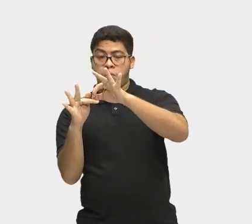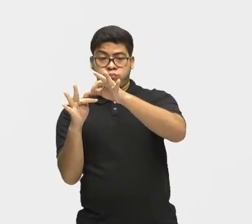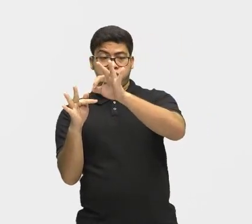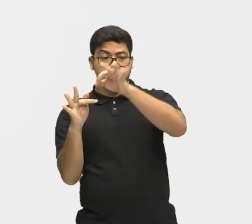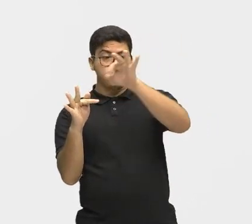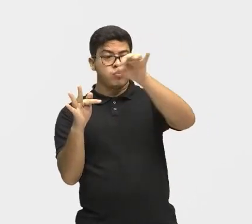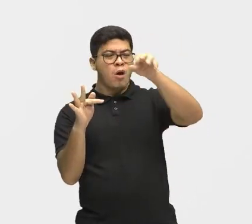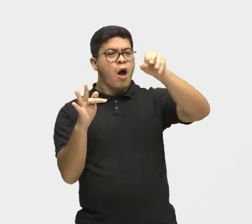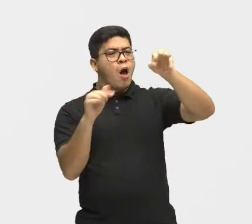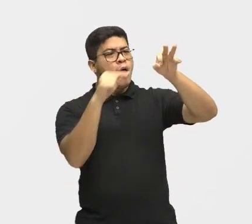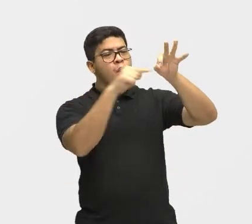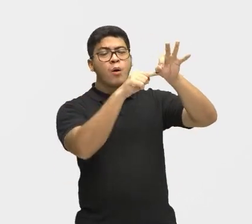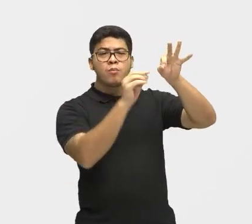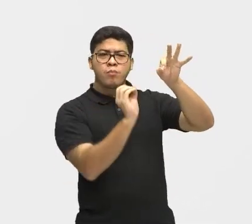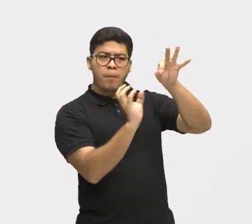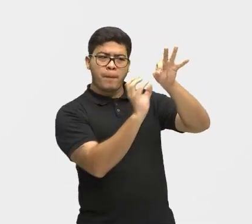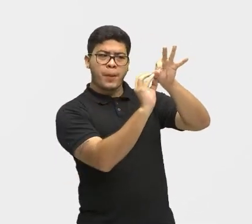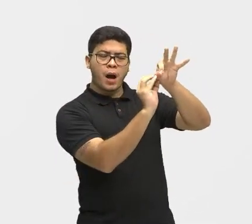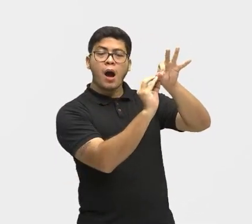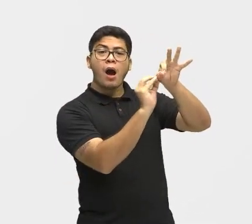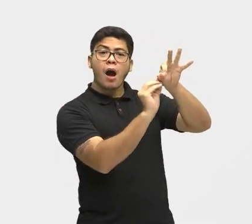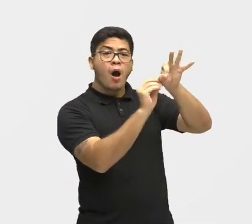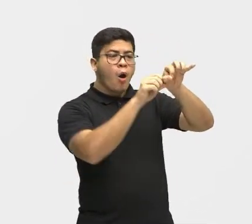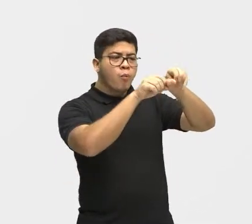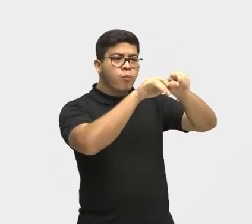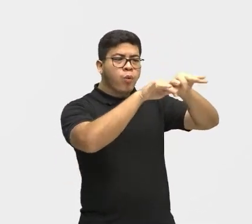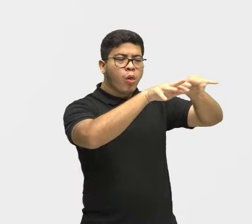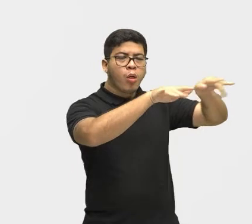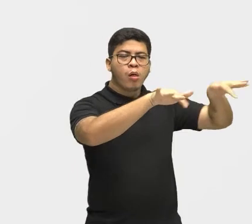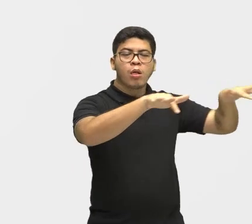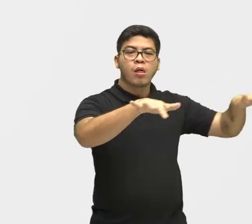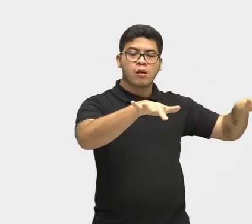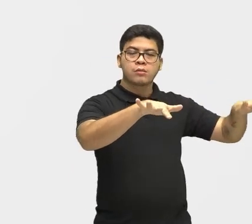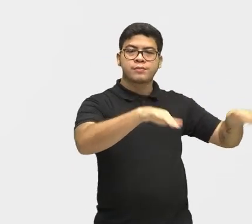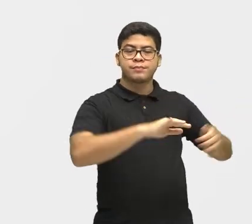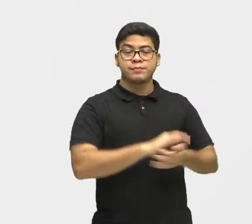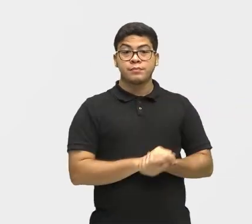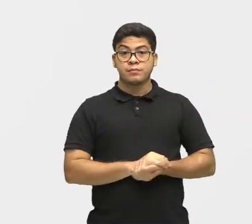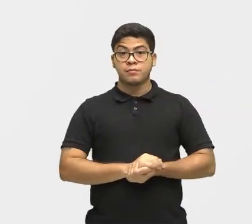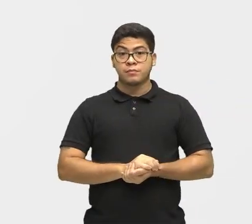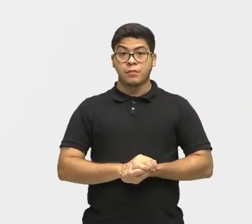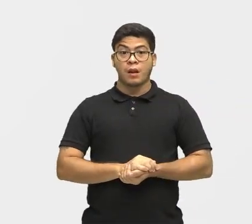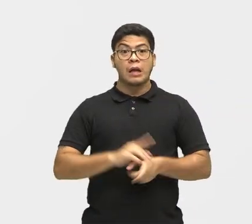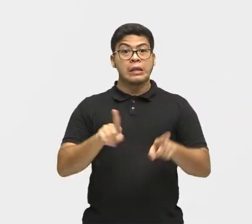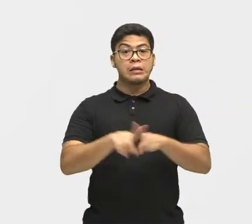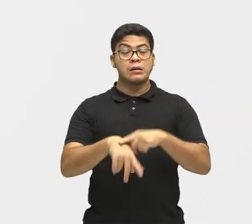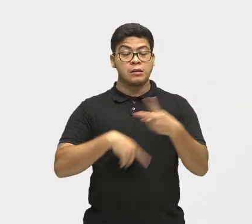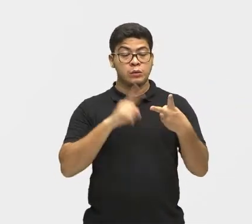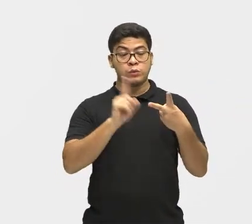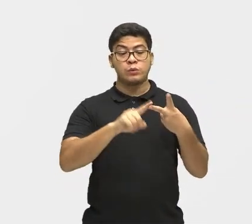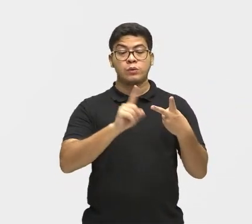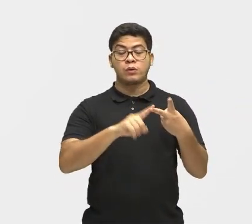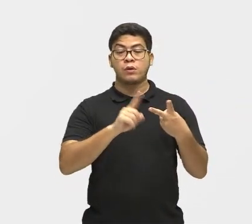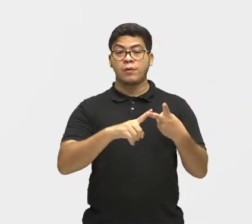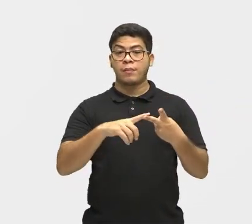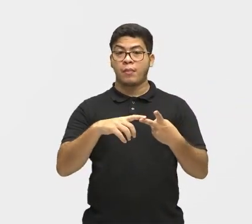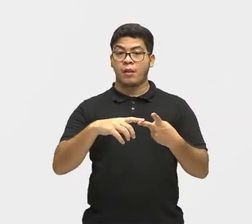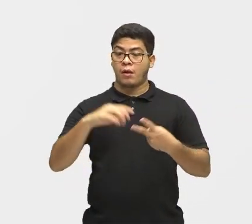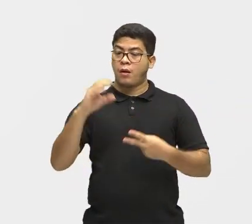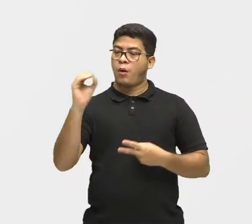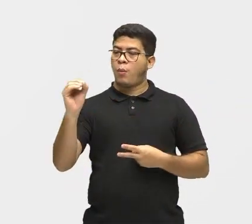fecundação dupla, uma fecundação que vai gerar um fruto e outra fecundação que vai gerar a